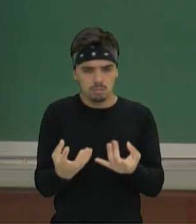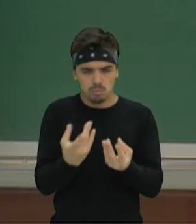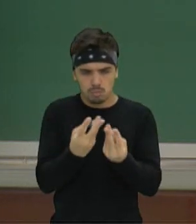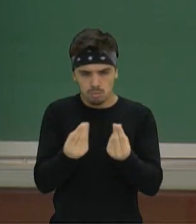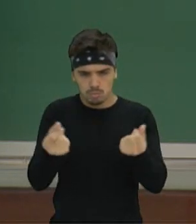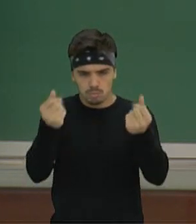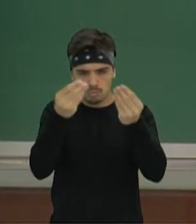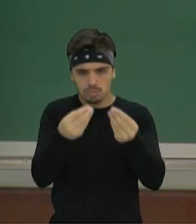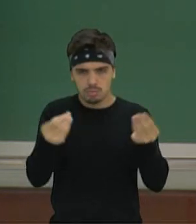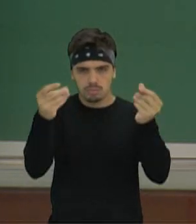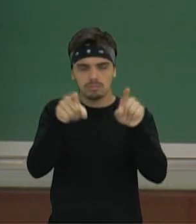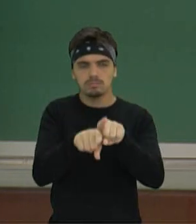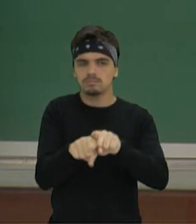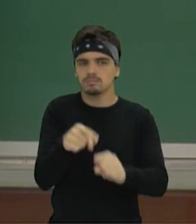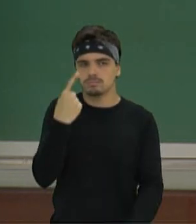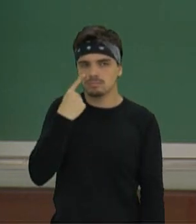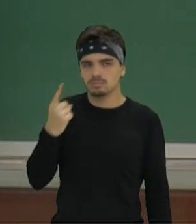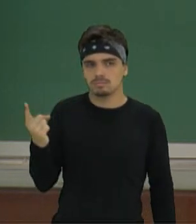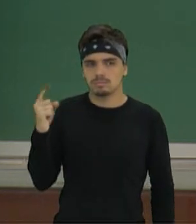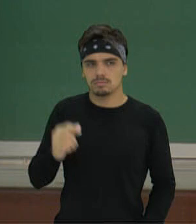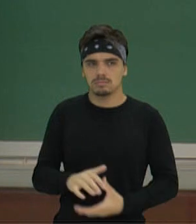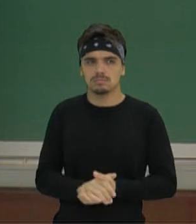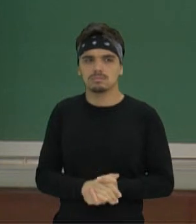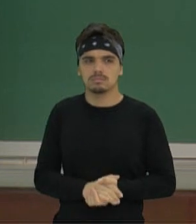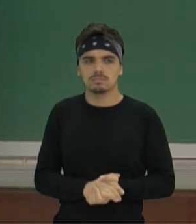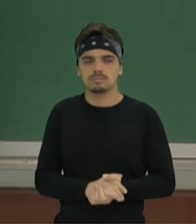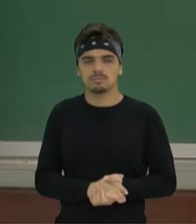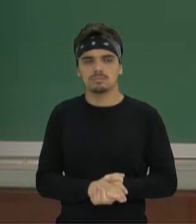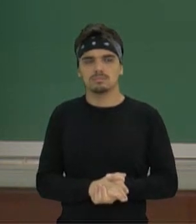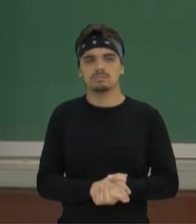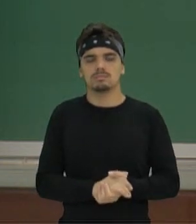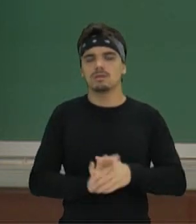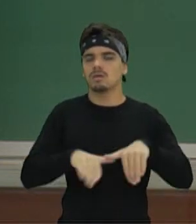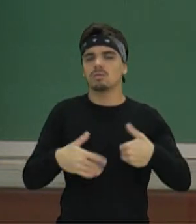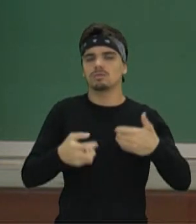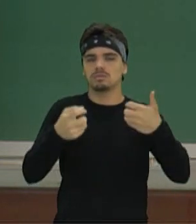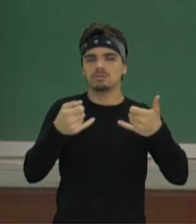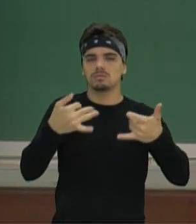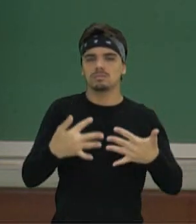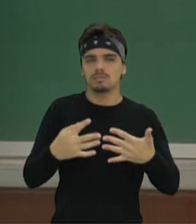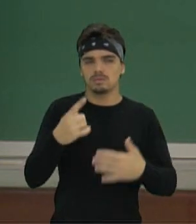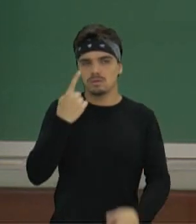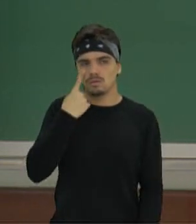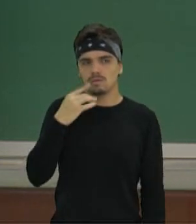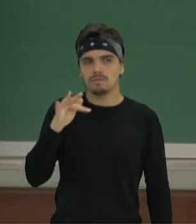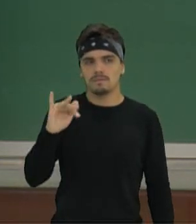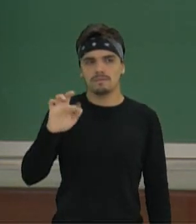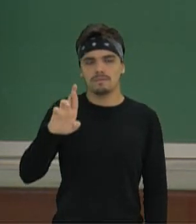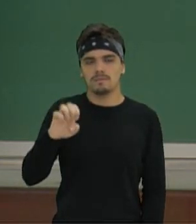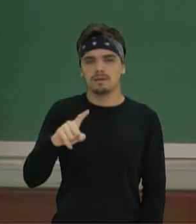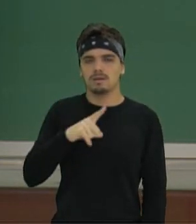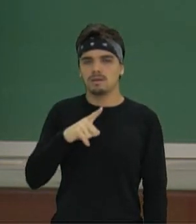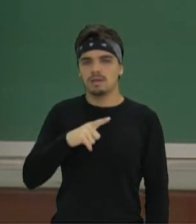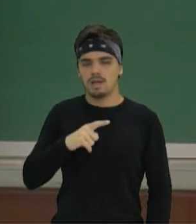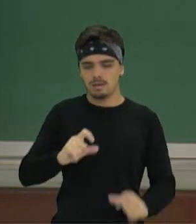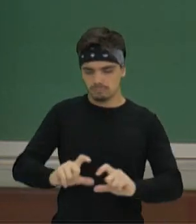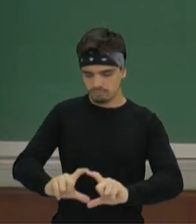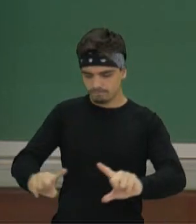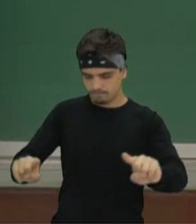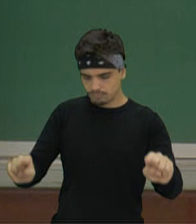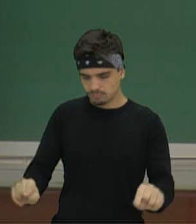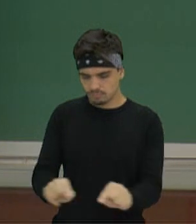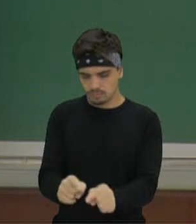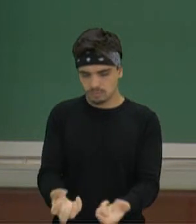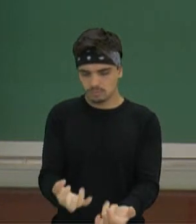letra B diz assim, a place for domestic fire. Quando ele fala aqui de domestic fire, ele está se referindo à lareira, não é o